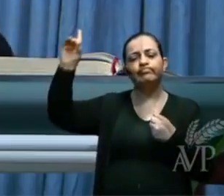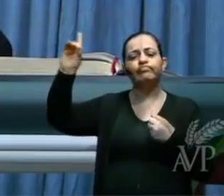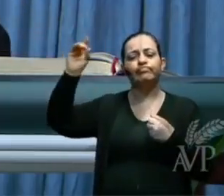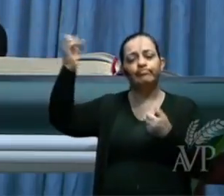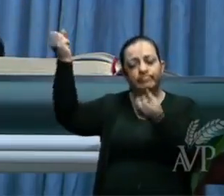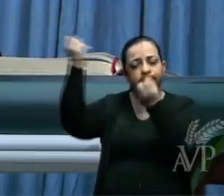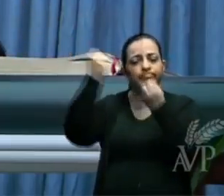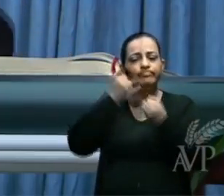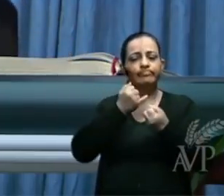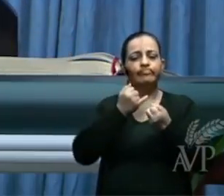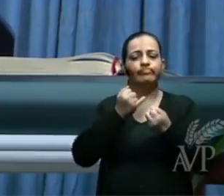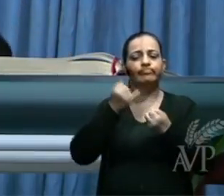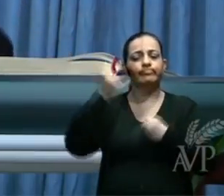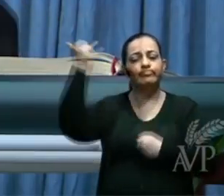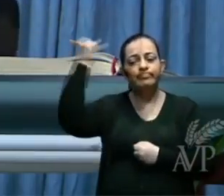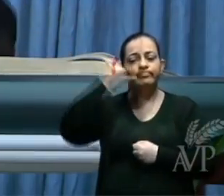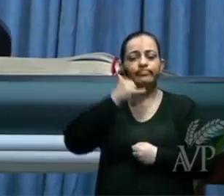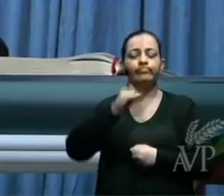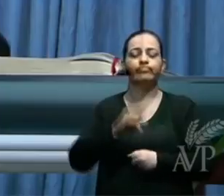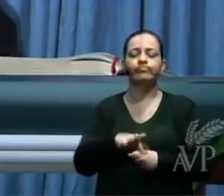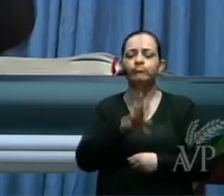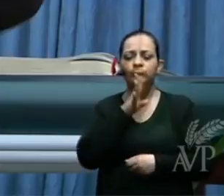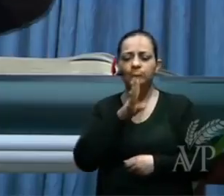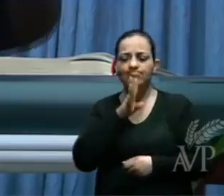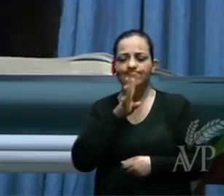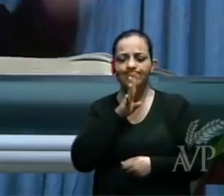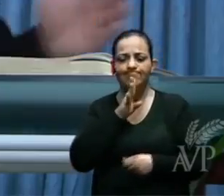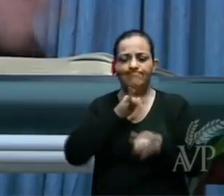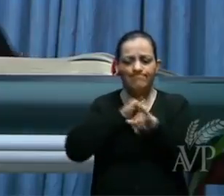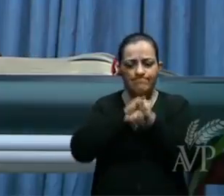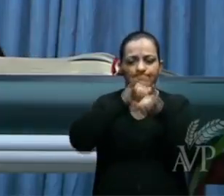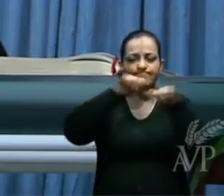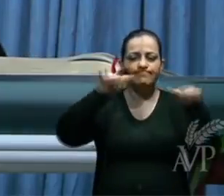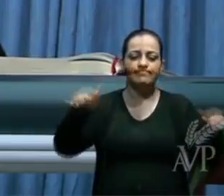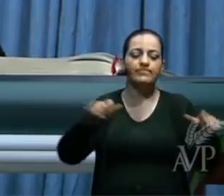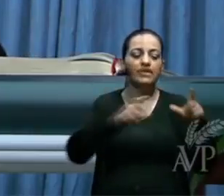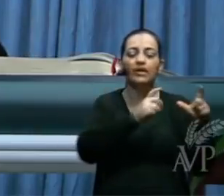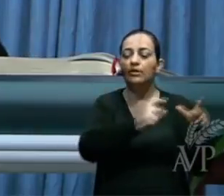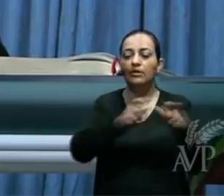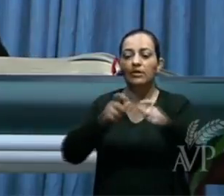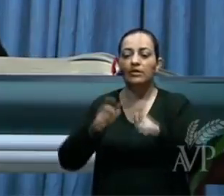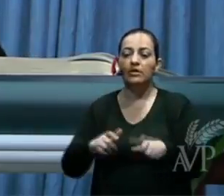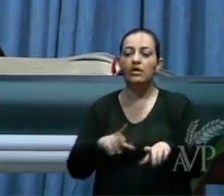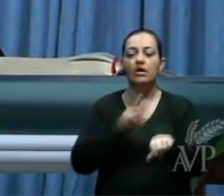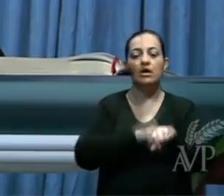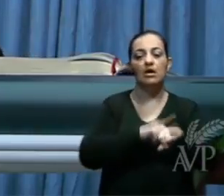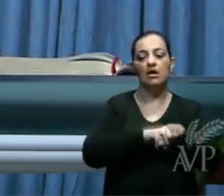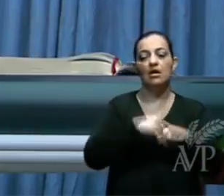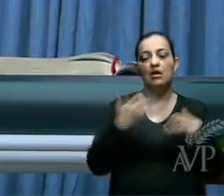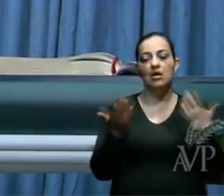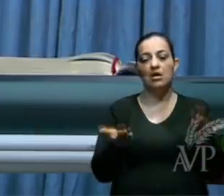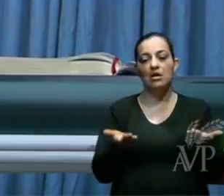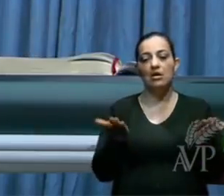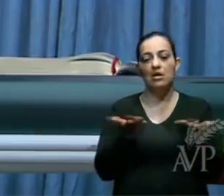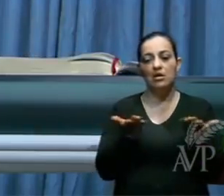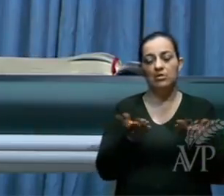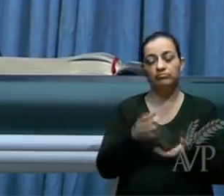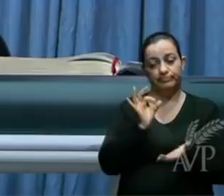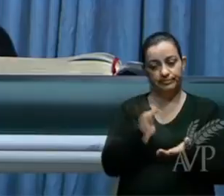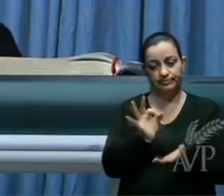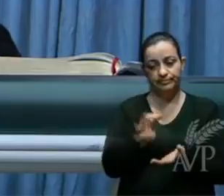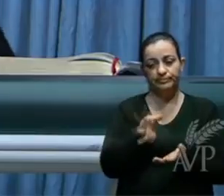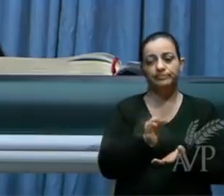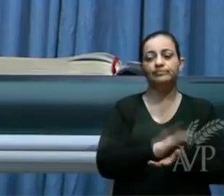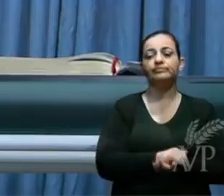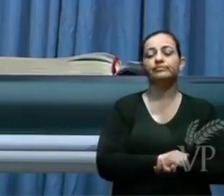como diz reconhecer a mensagem no seu devido tempo certo